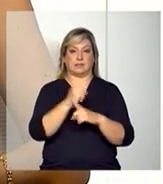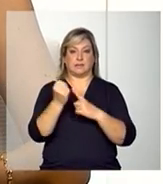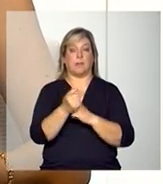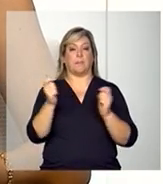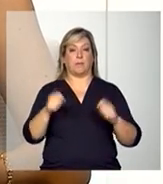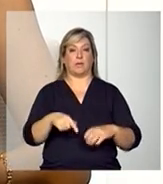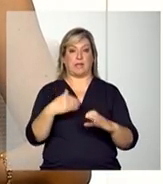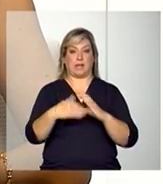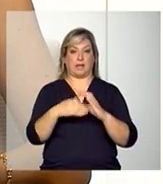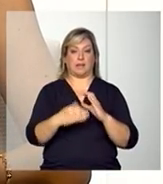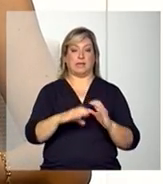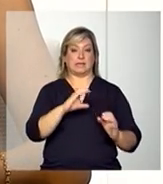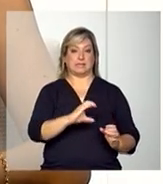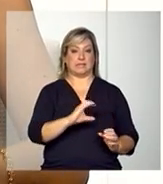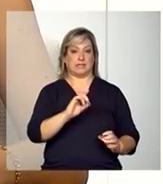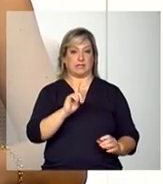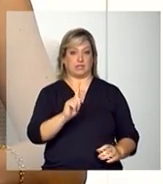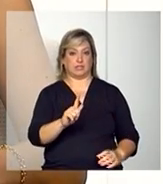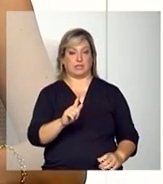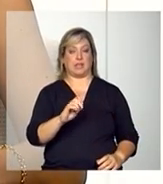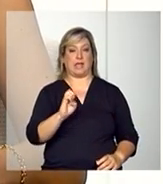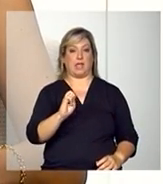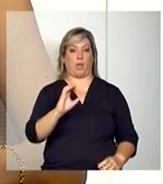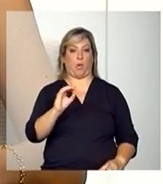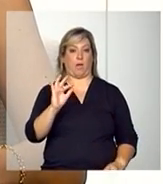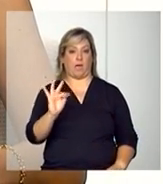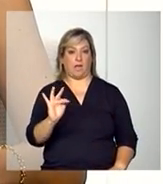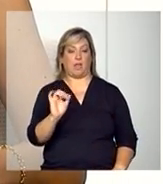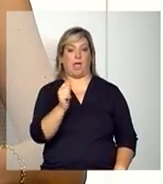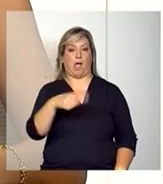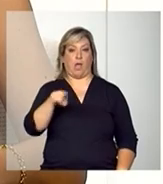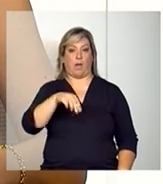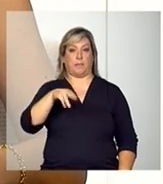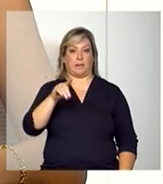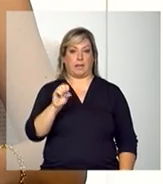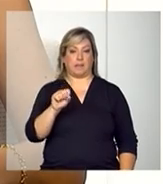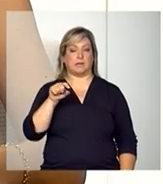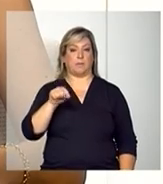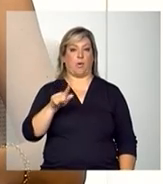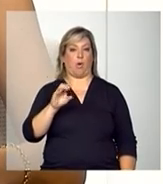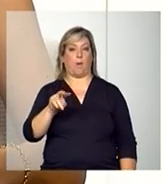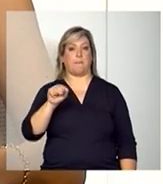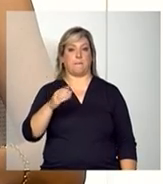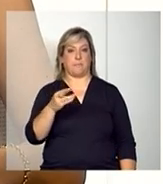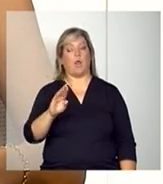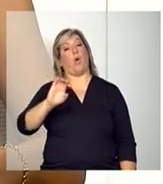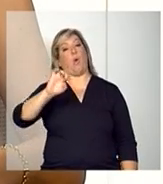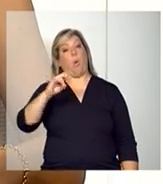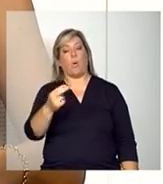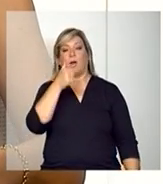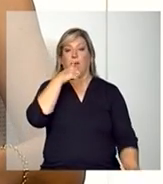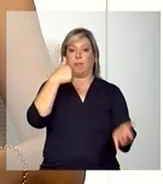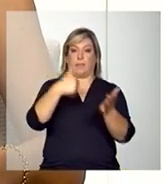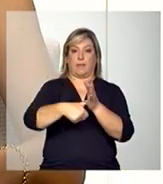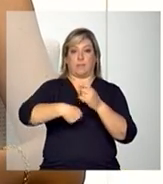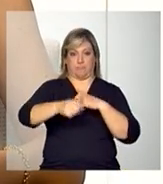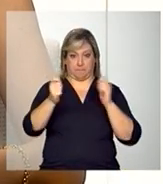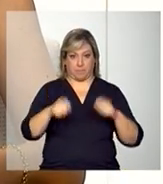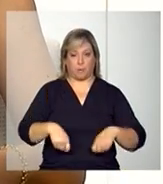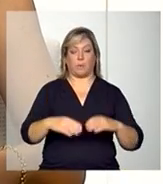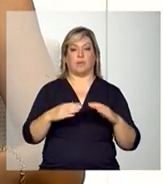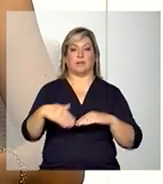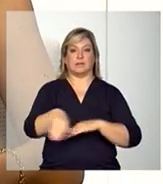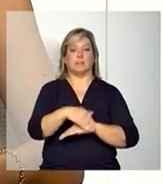CGE eof @md gov.br ou pelo correio posso dar o endereço aqui